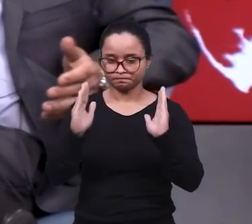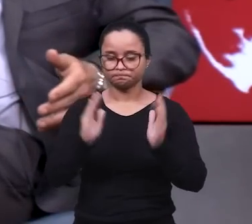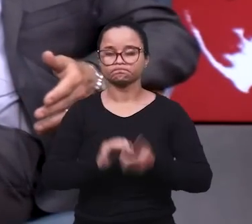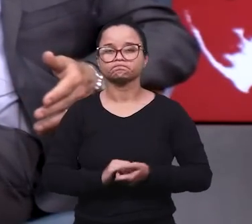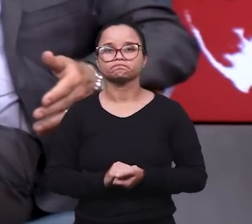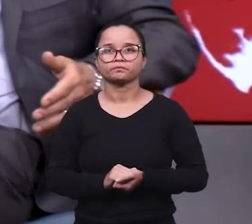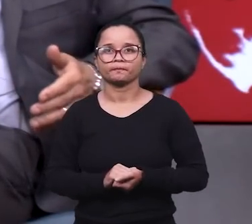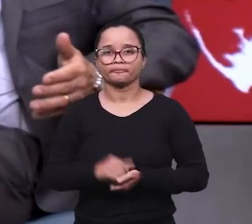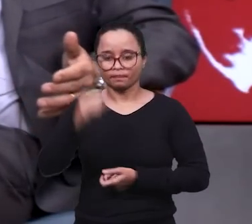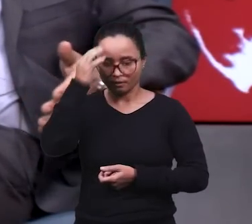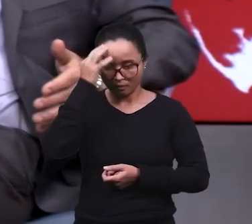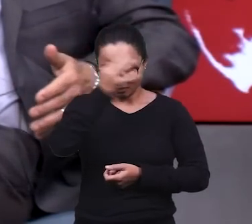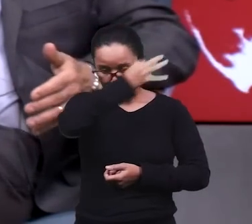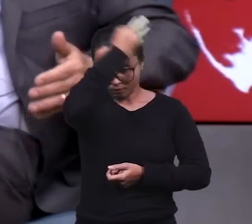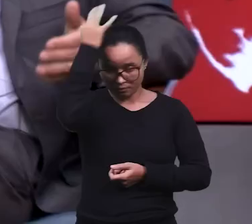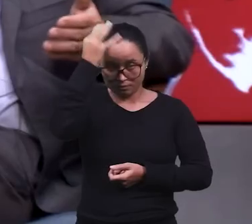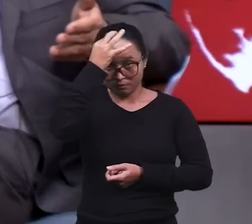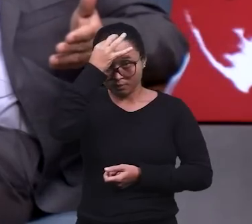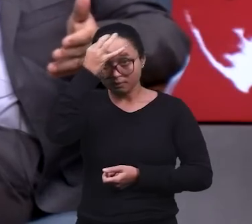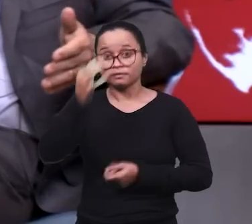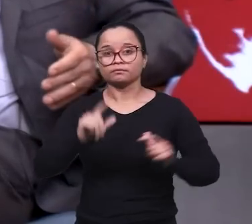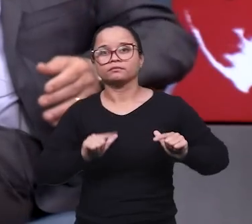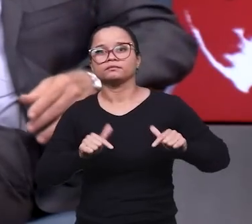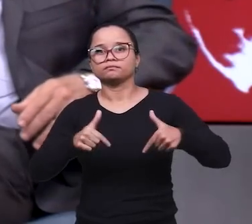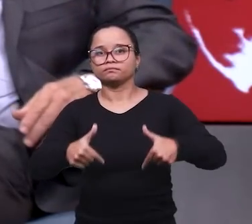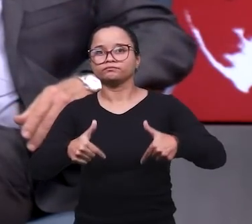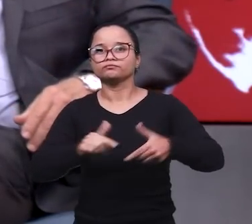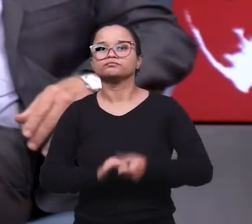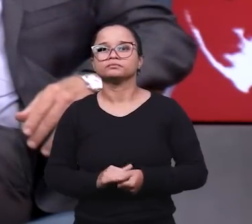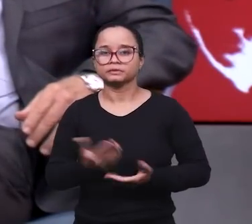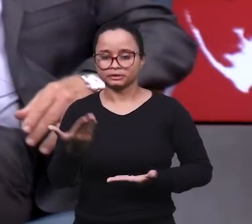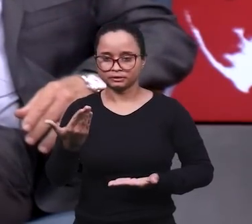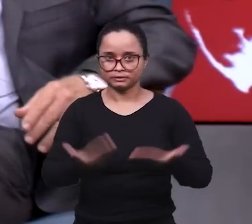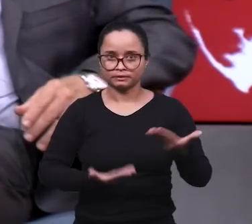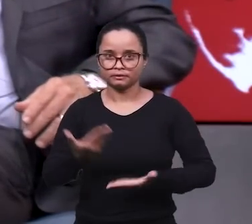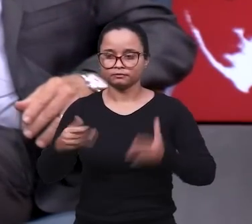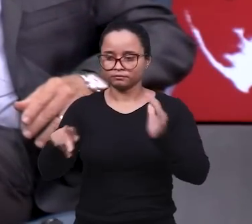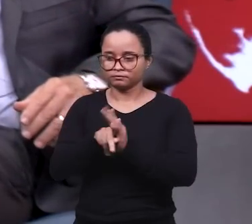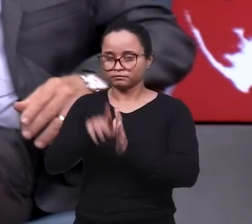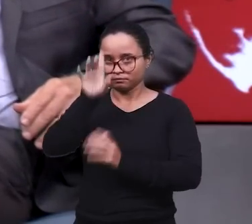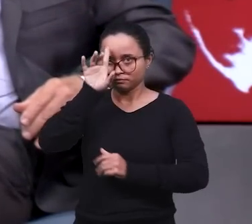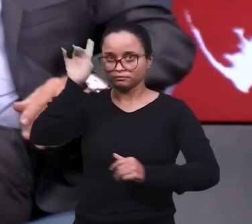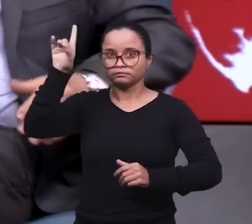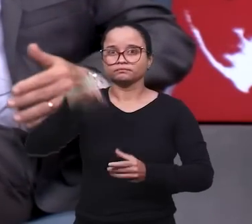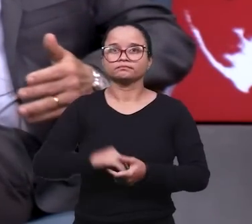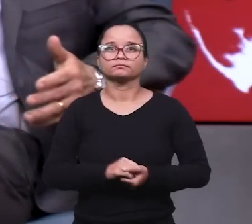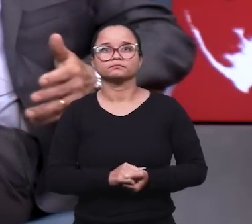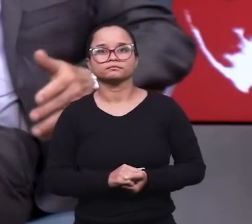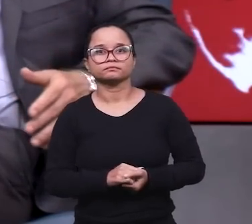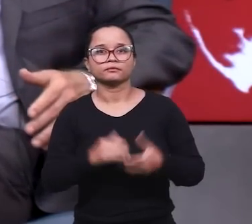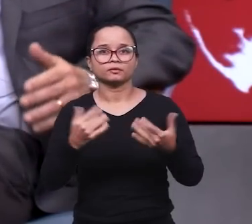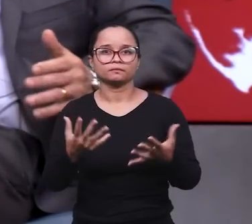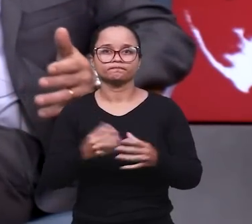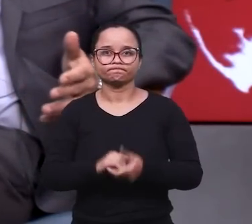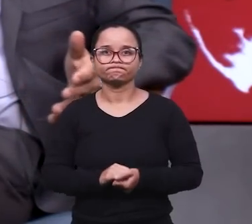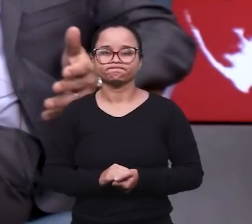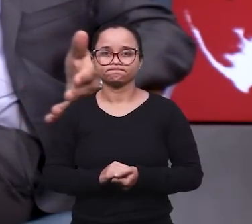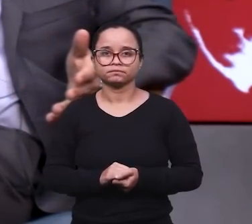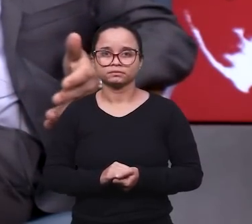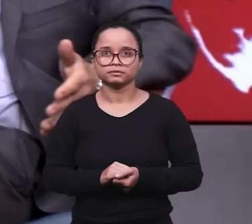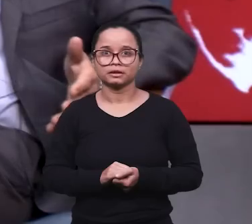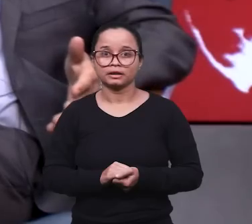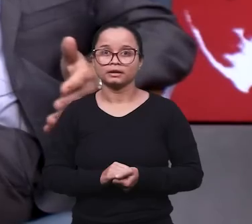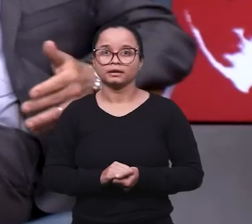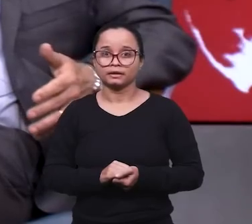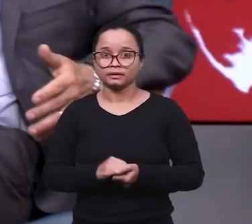período onde o Espírito Santo operou naqueles servos de Deus, criando assim aquilo que nós chamamos